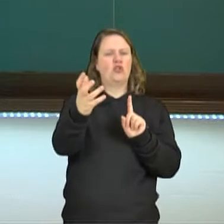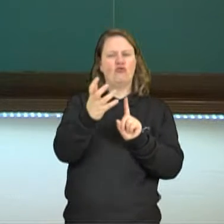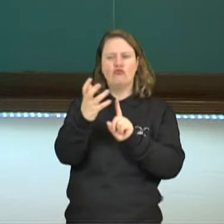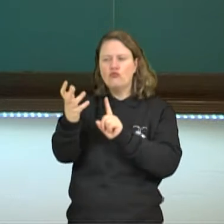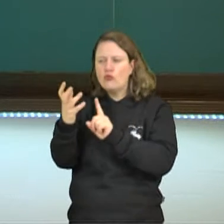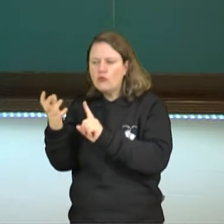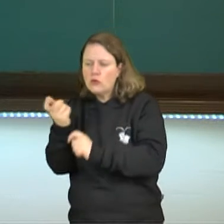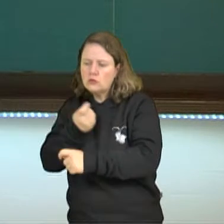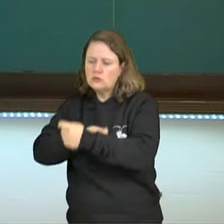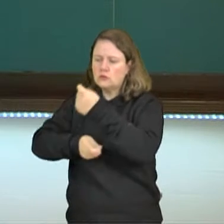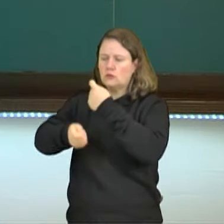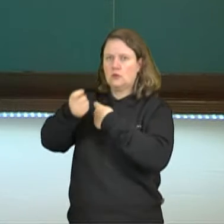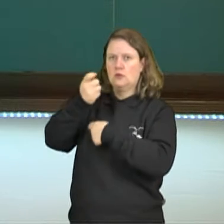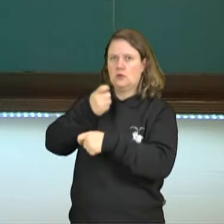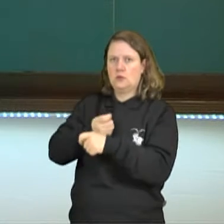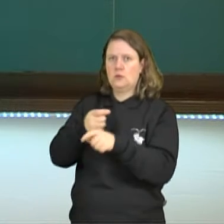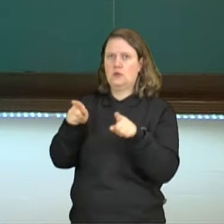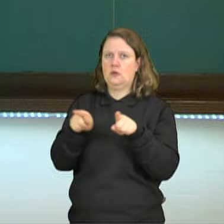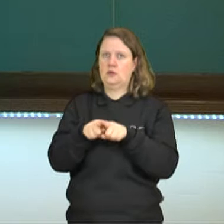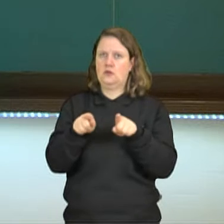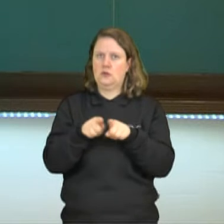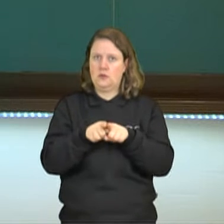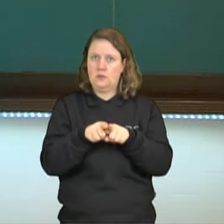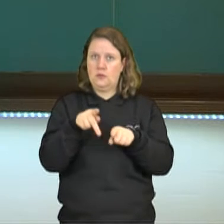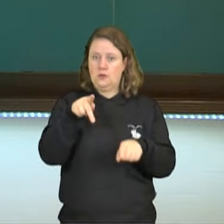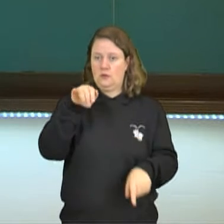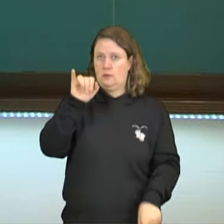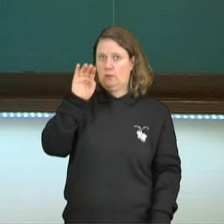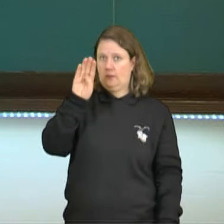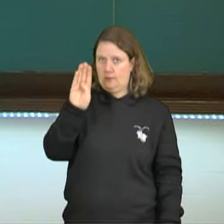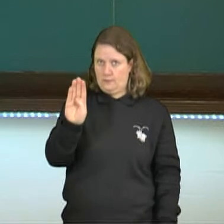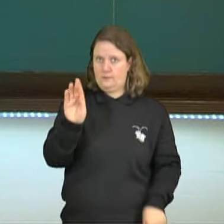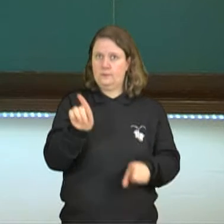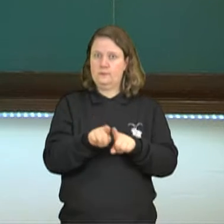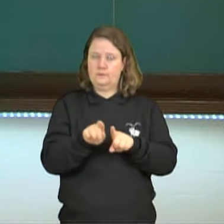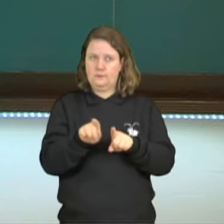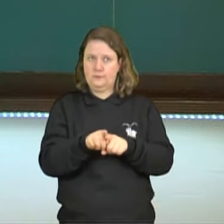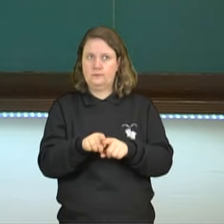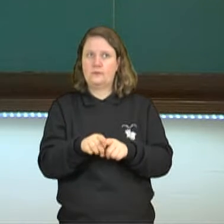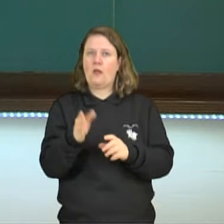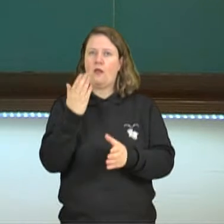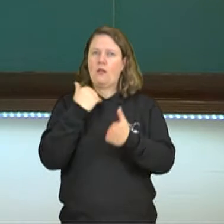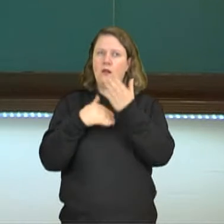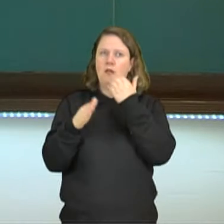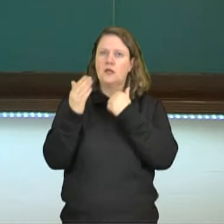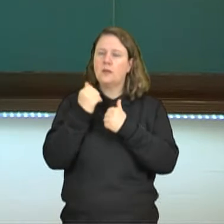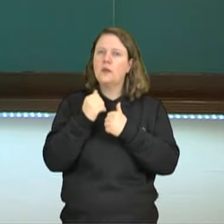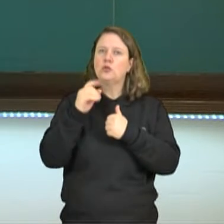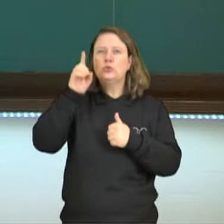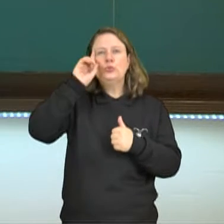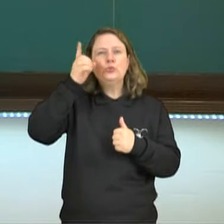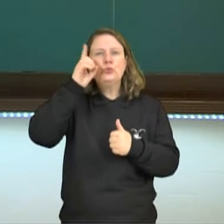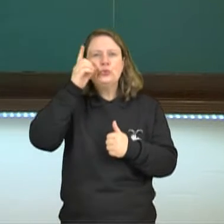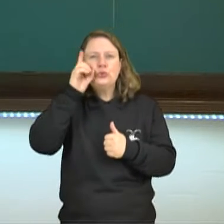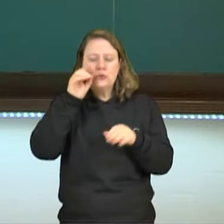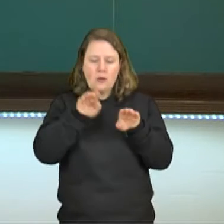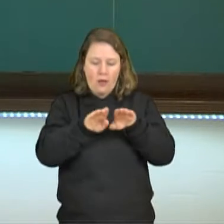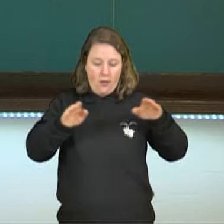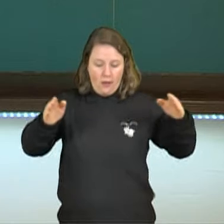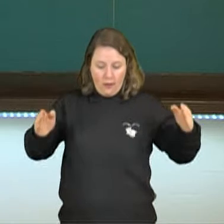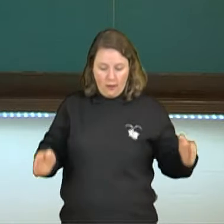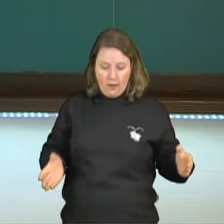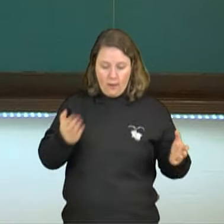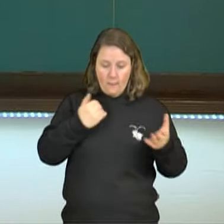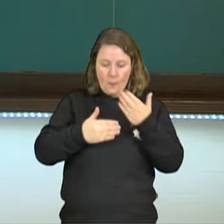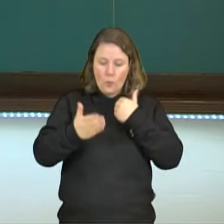economia e a composição do produto interno bruto, do nosso PIB, Os alimentos que chegam todo dia na nossa mesa são produzidos